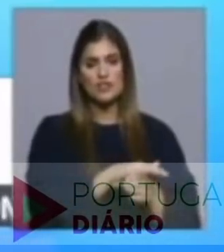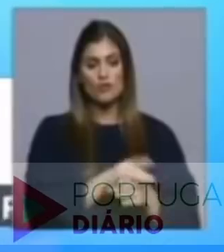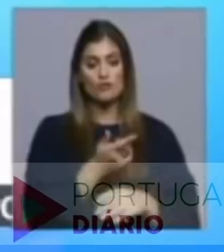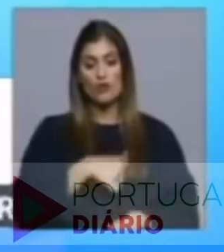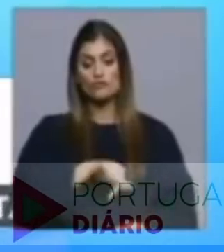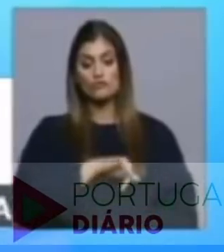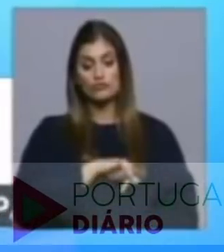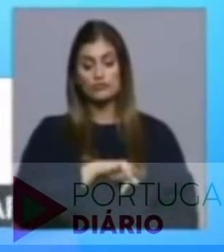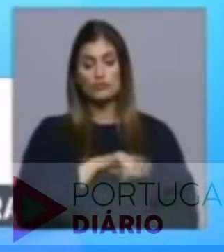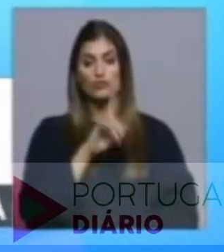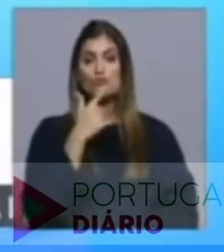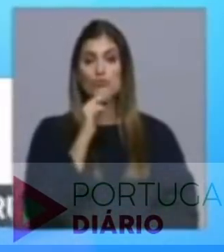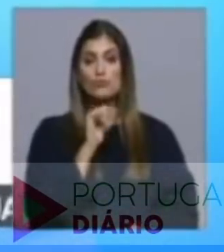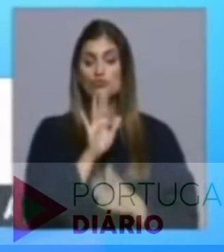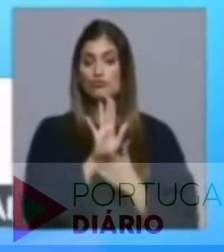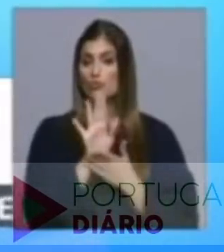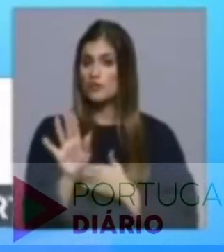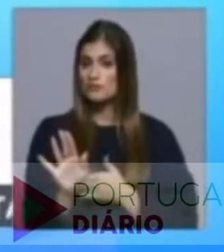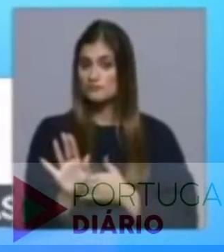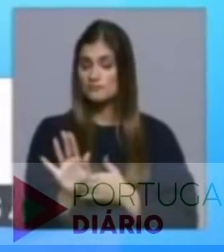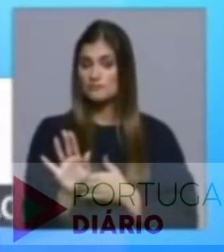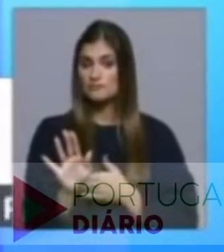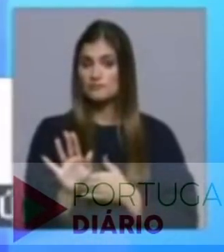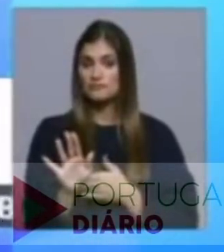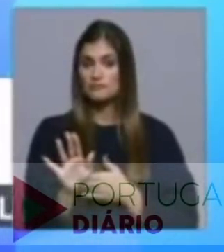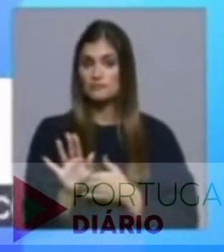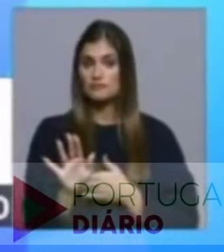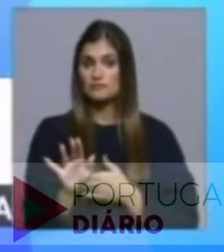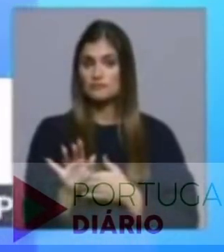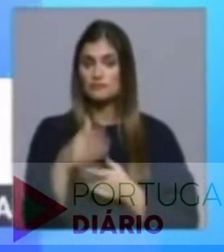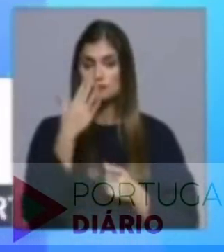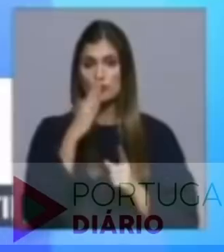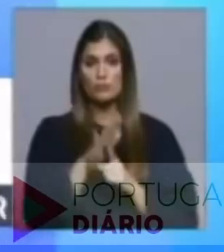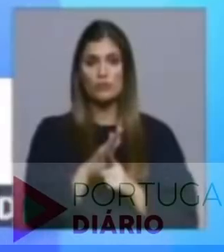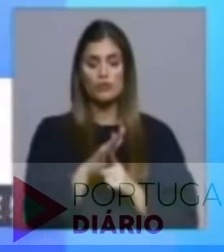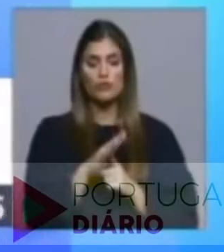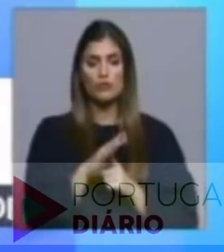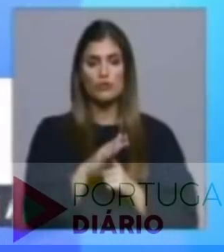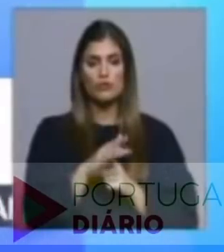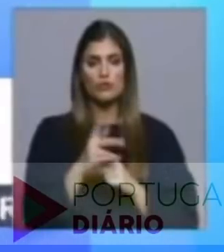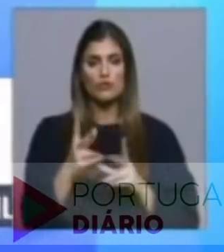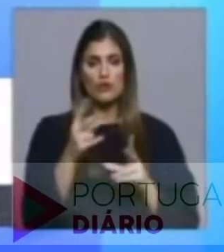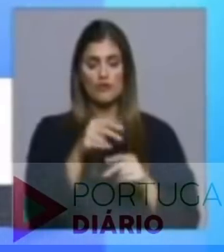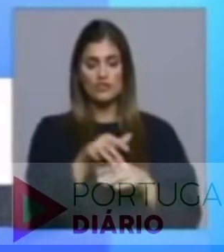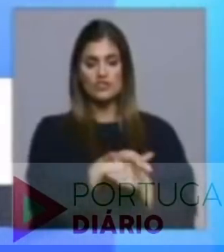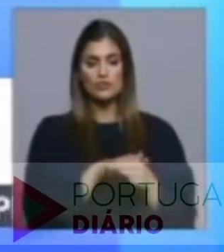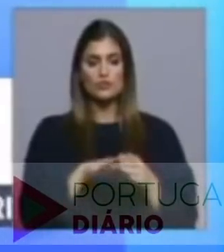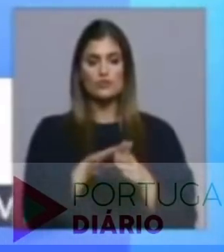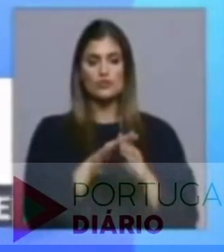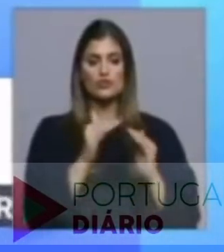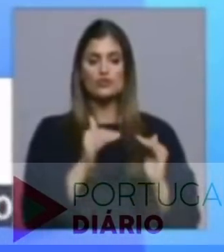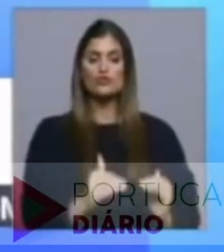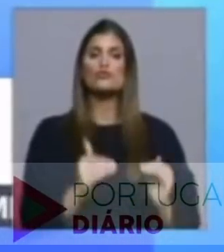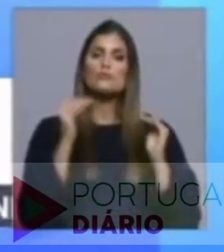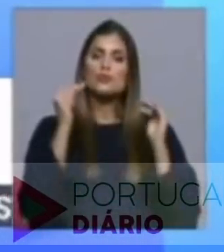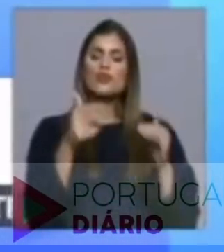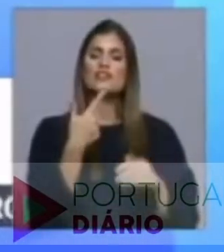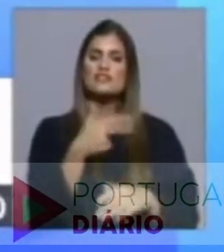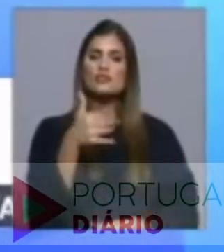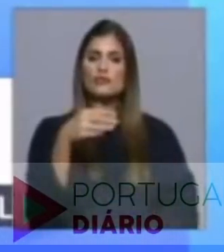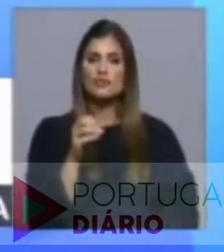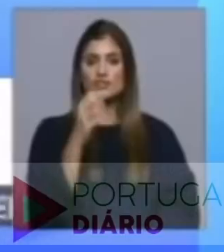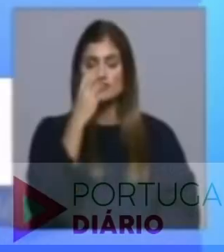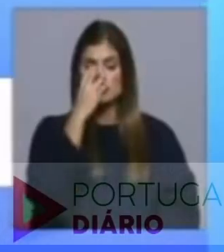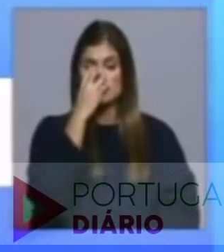que, não podemos excluir, em que tenhamos um nível de novos casos superior a 120 e